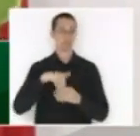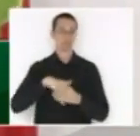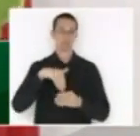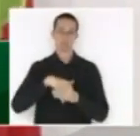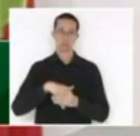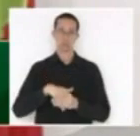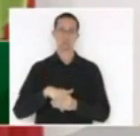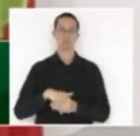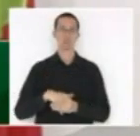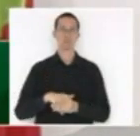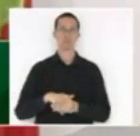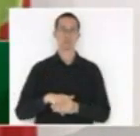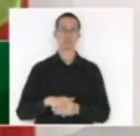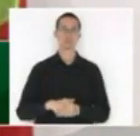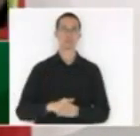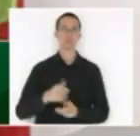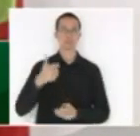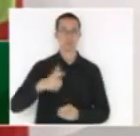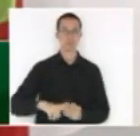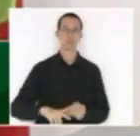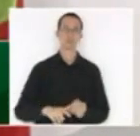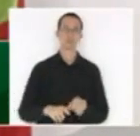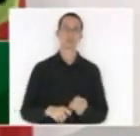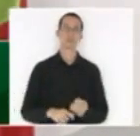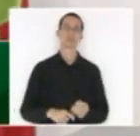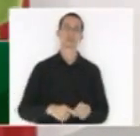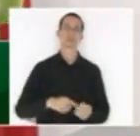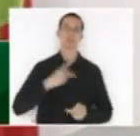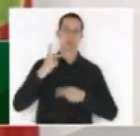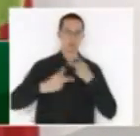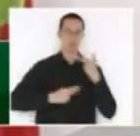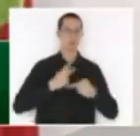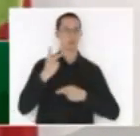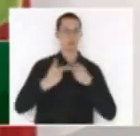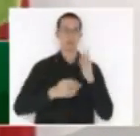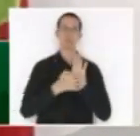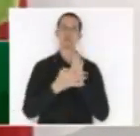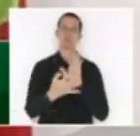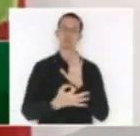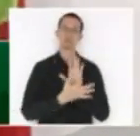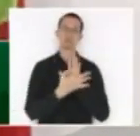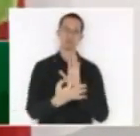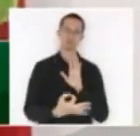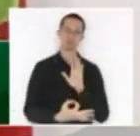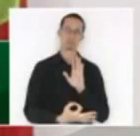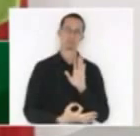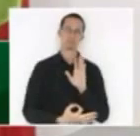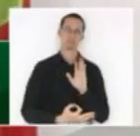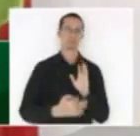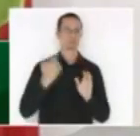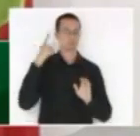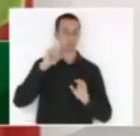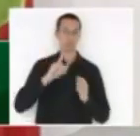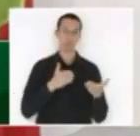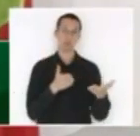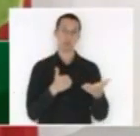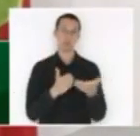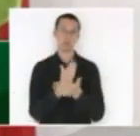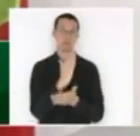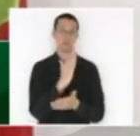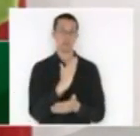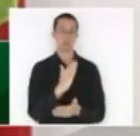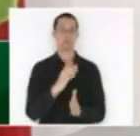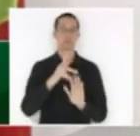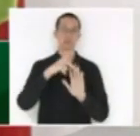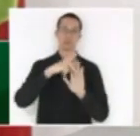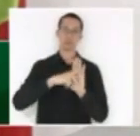faremos mais indagações, enfim, mais argumentações para que possamos aprovar, né, esse projeto